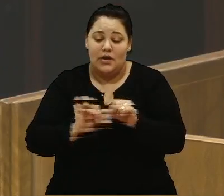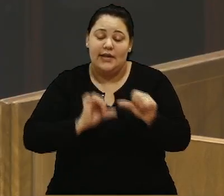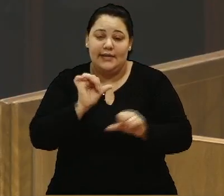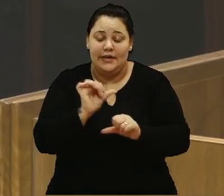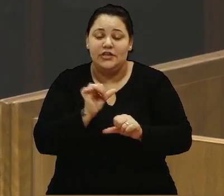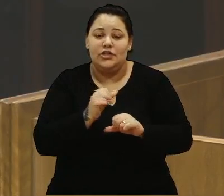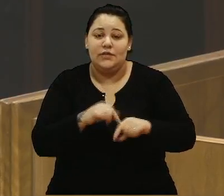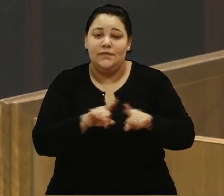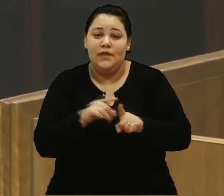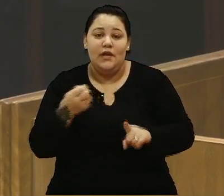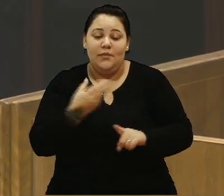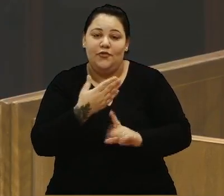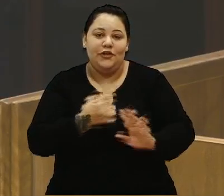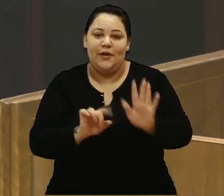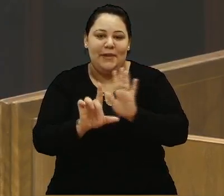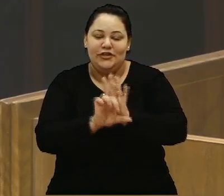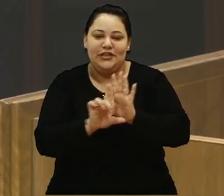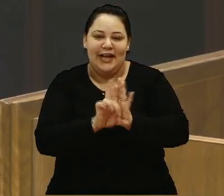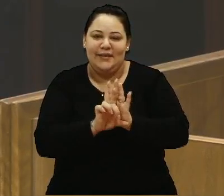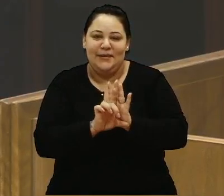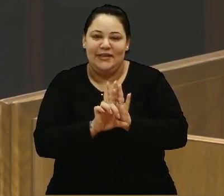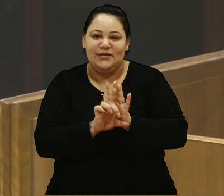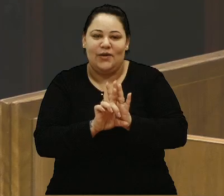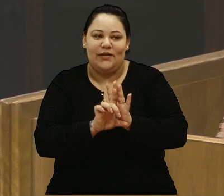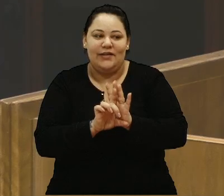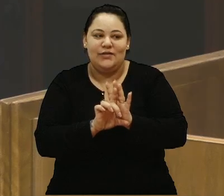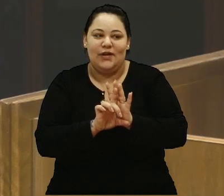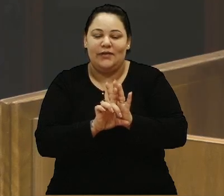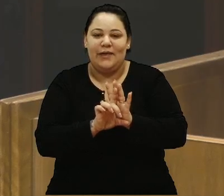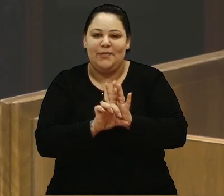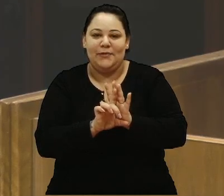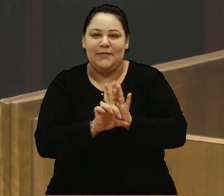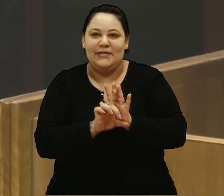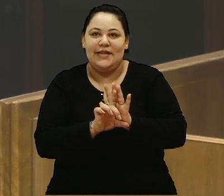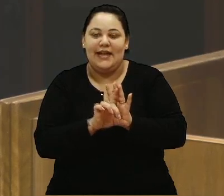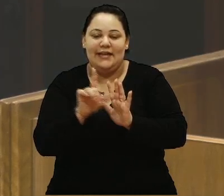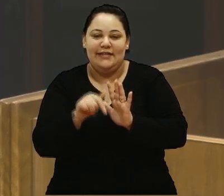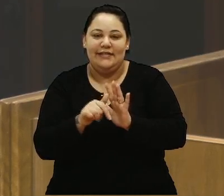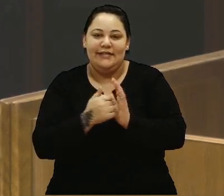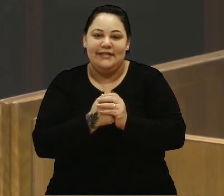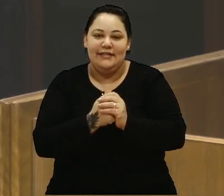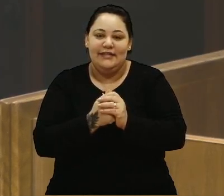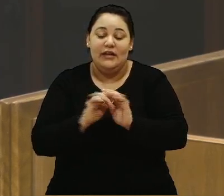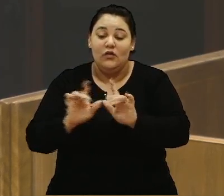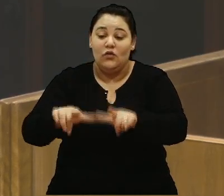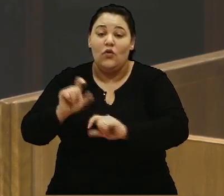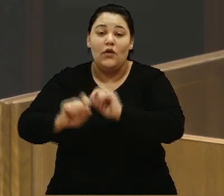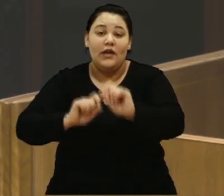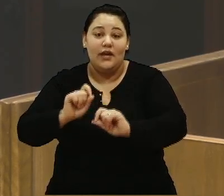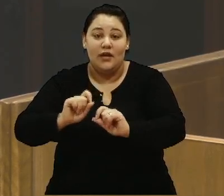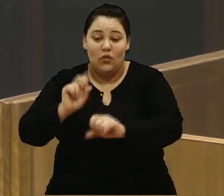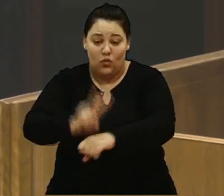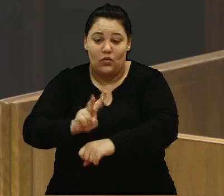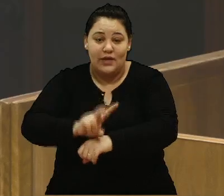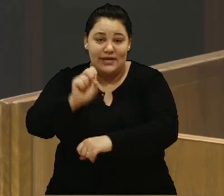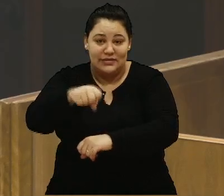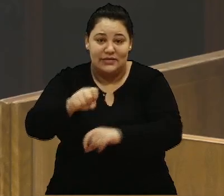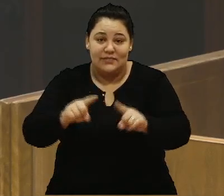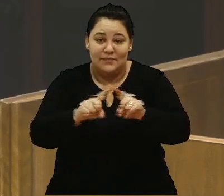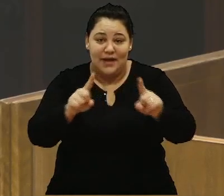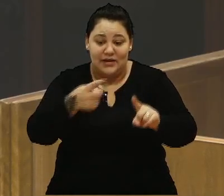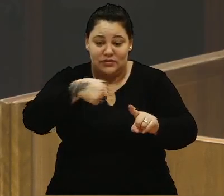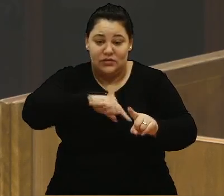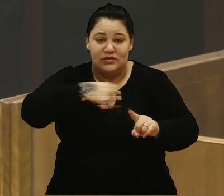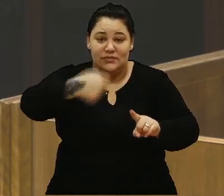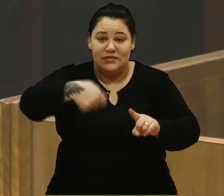a nova lei das diretrizes ambientais no nosso país, aonde que preservar, sim, mas nós temos que